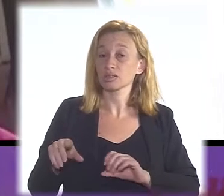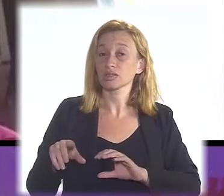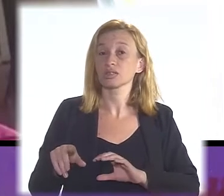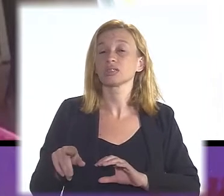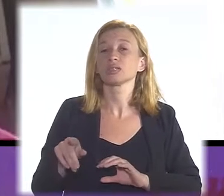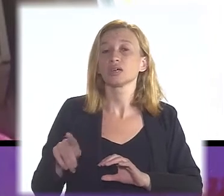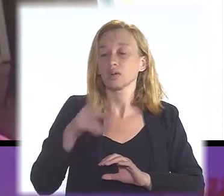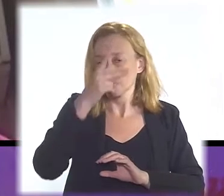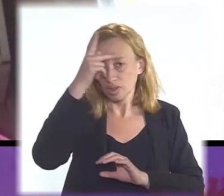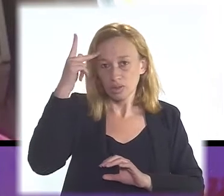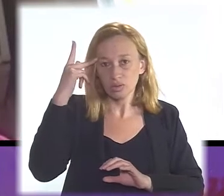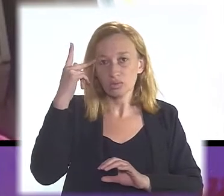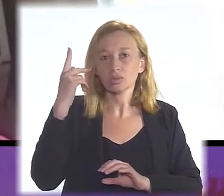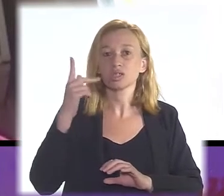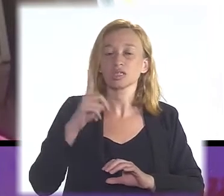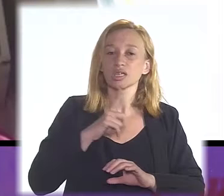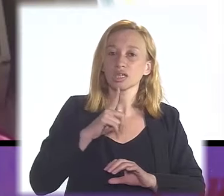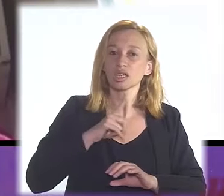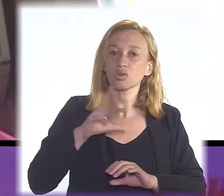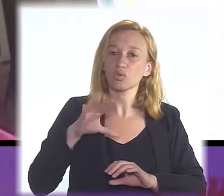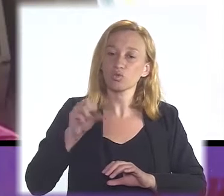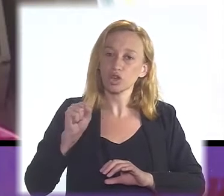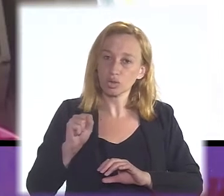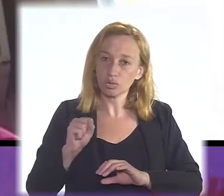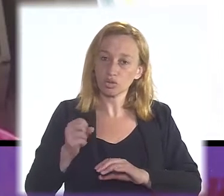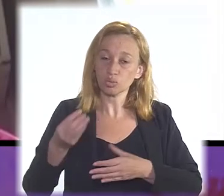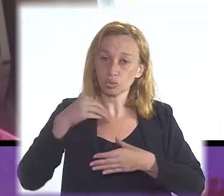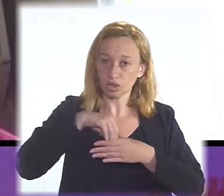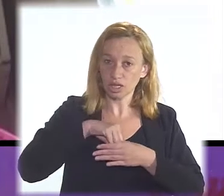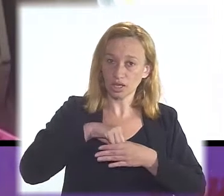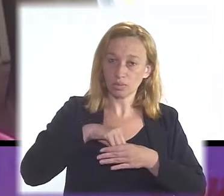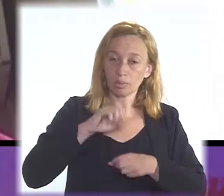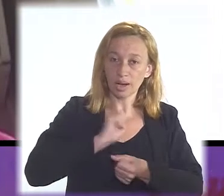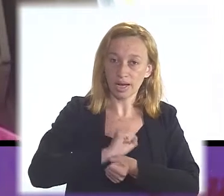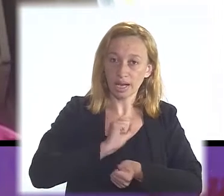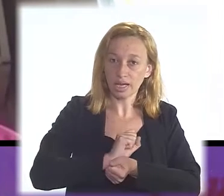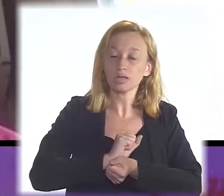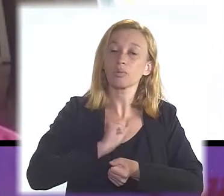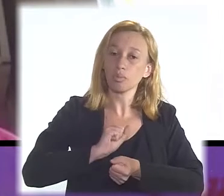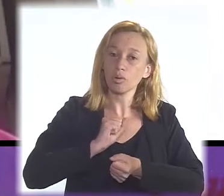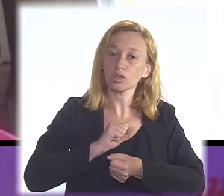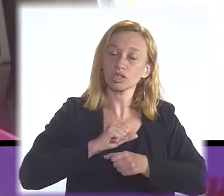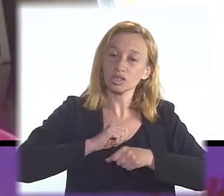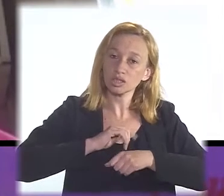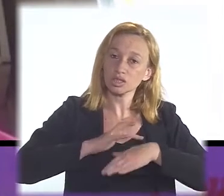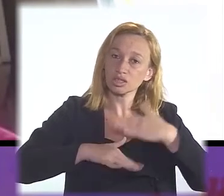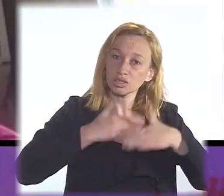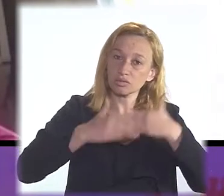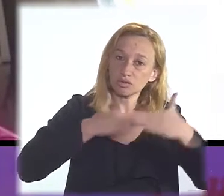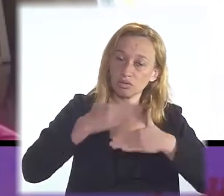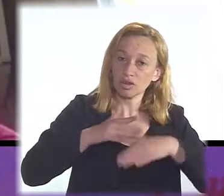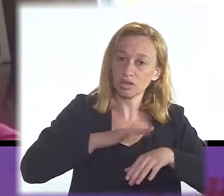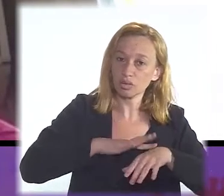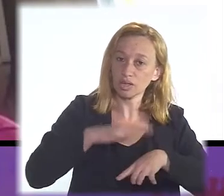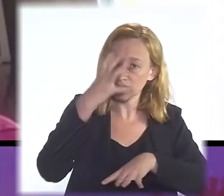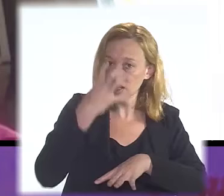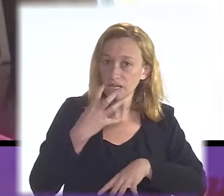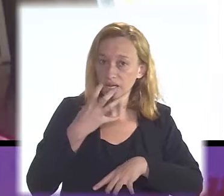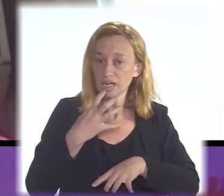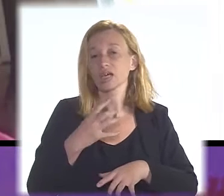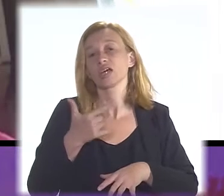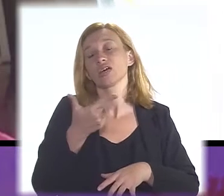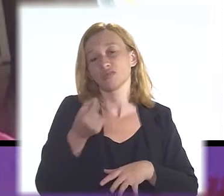delas, ao serem infectados pelo SARS-CoV-2, venham a desenvolver a forma mais grave da doença, que acomete em torno